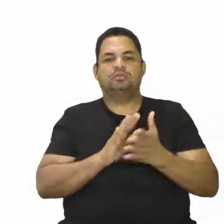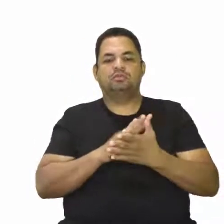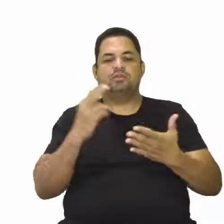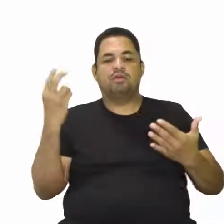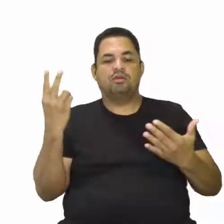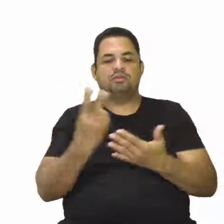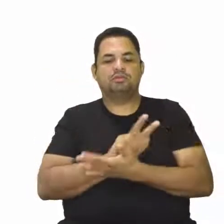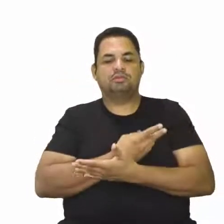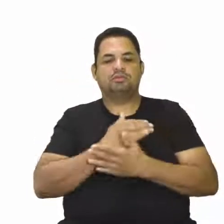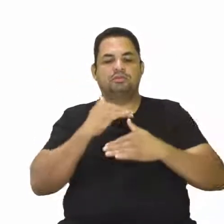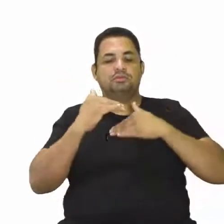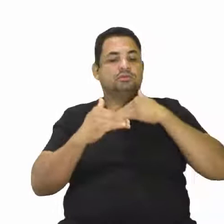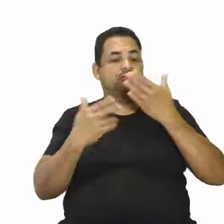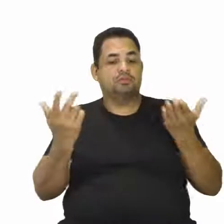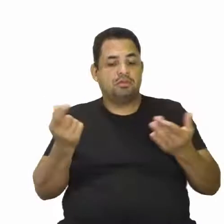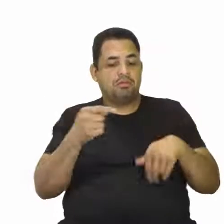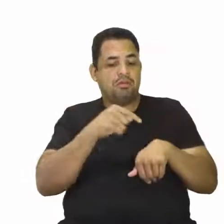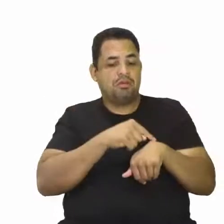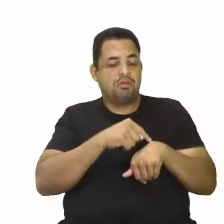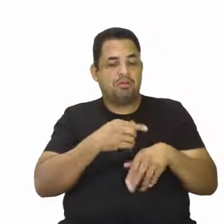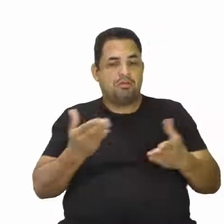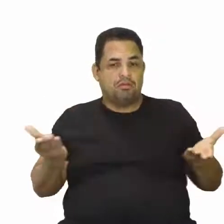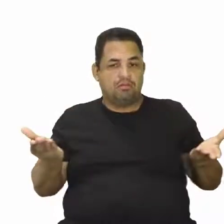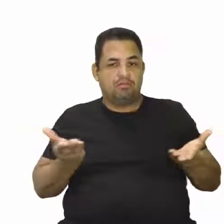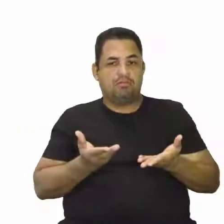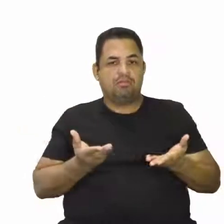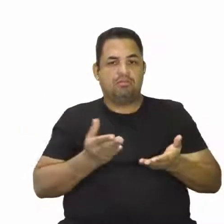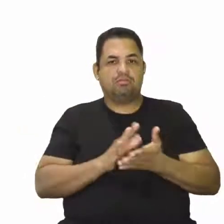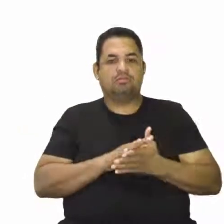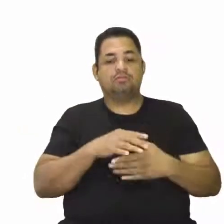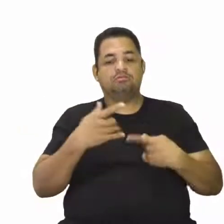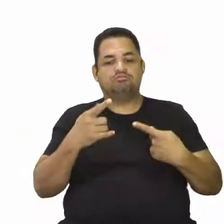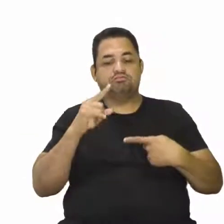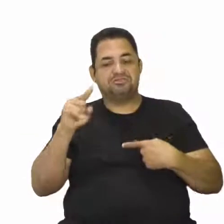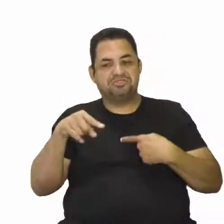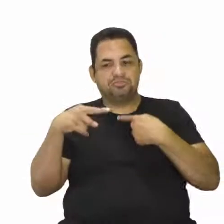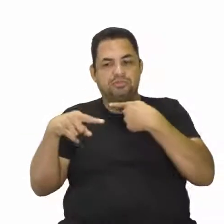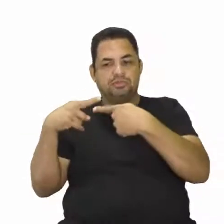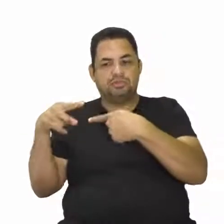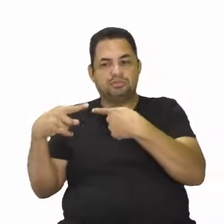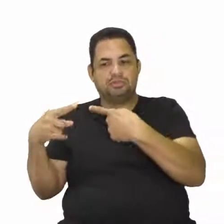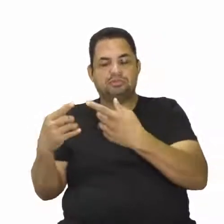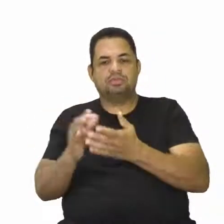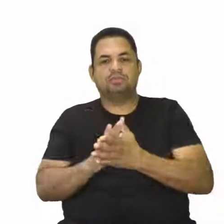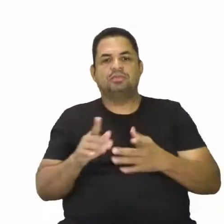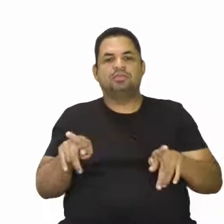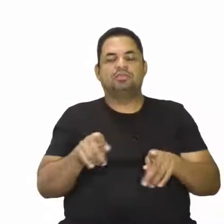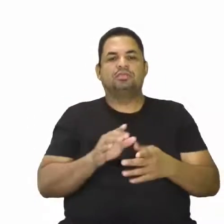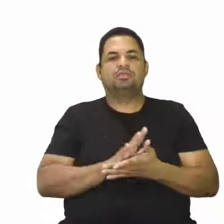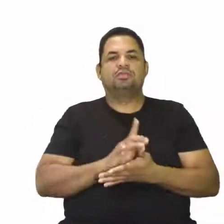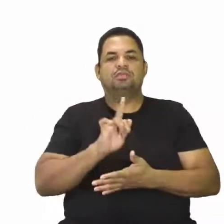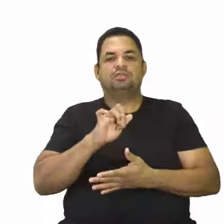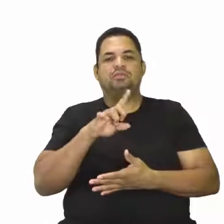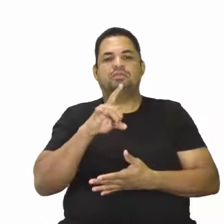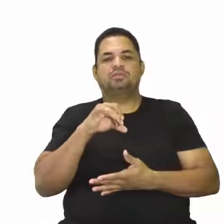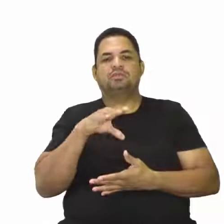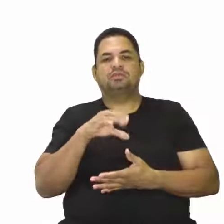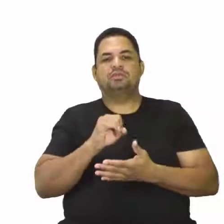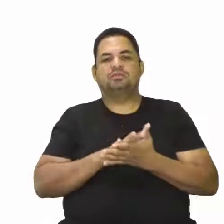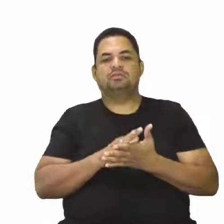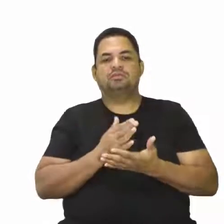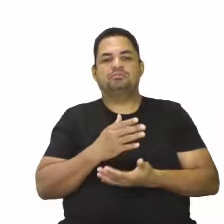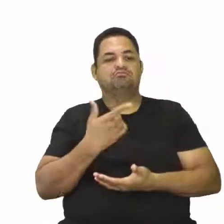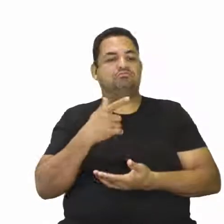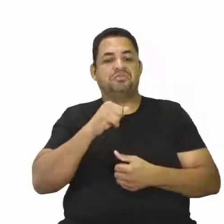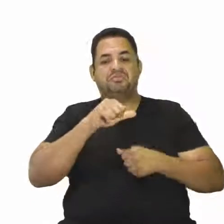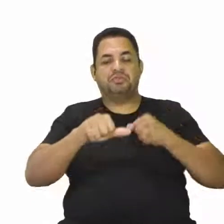em desenvolvimento ou ações simultâneas. O gerúndio é uma forma